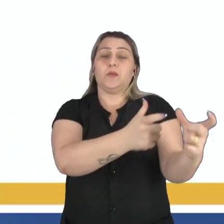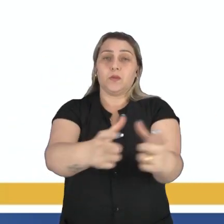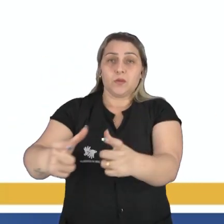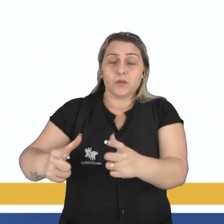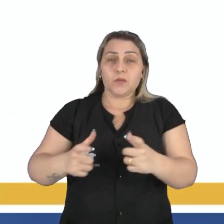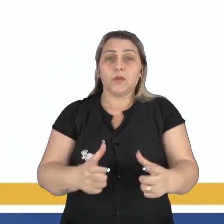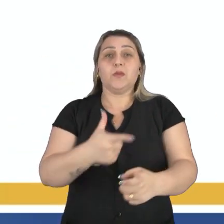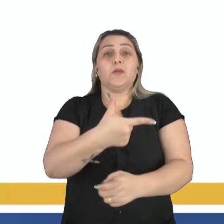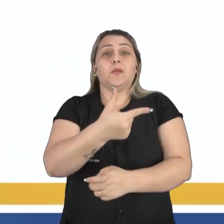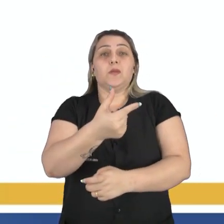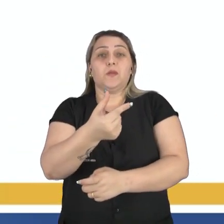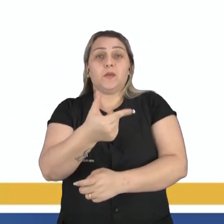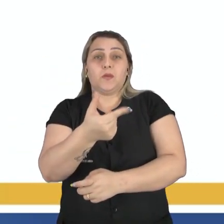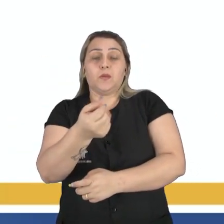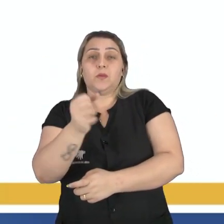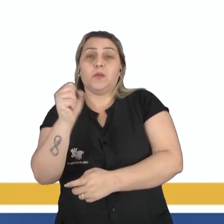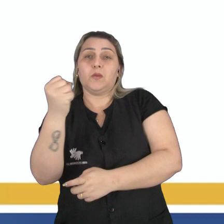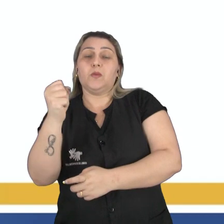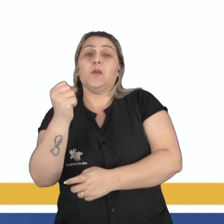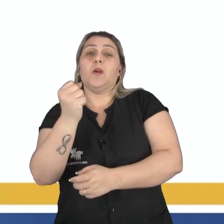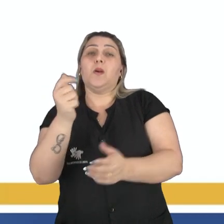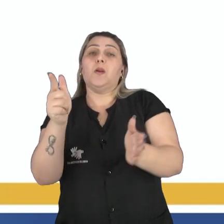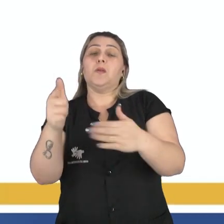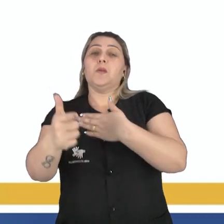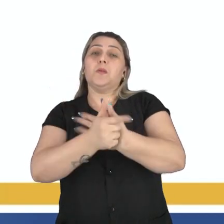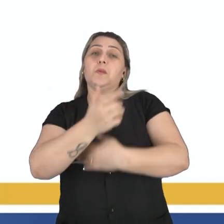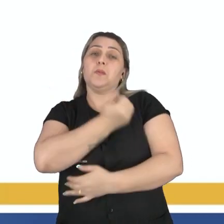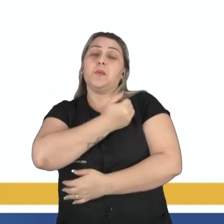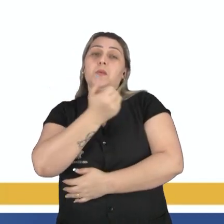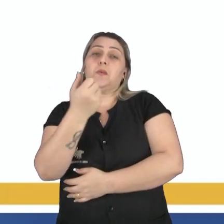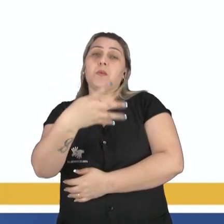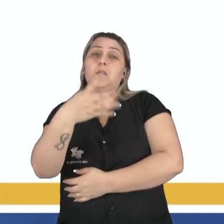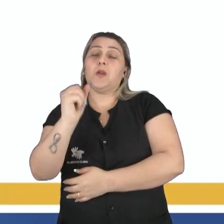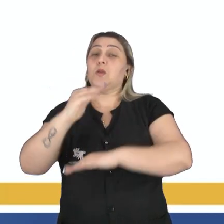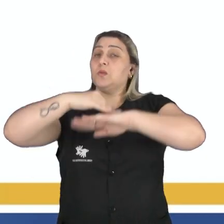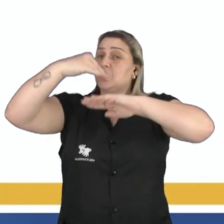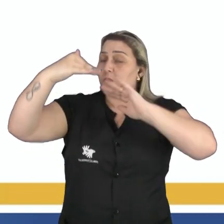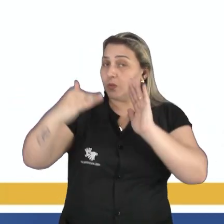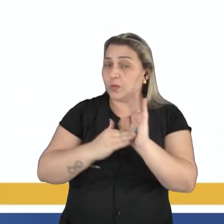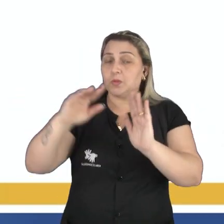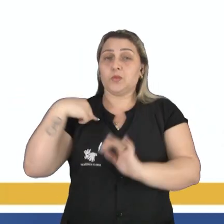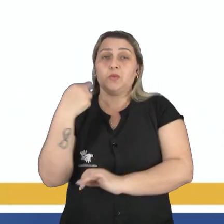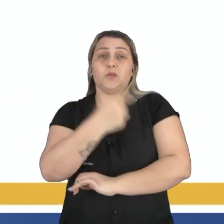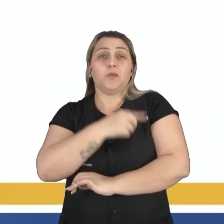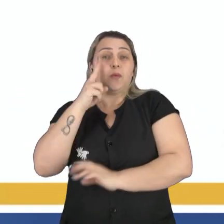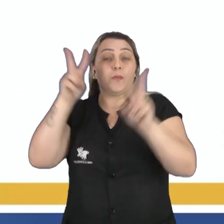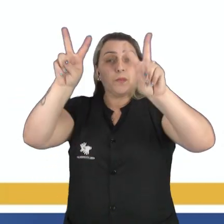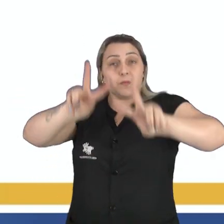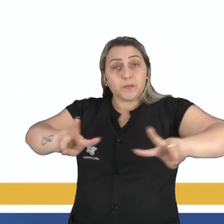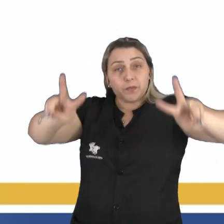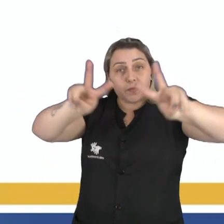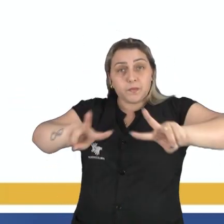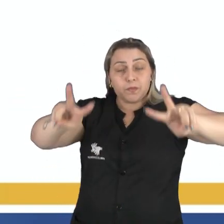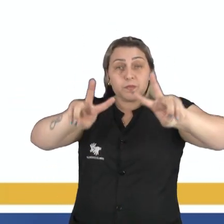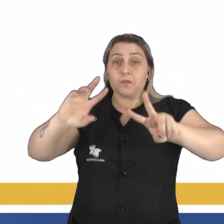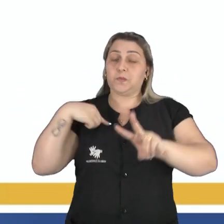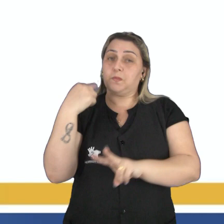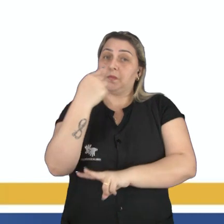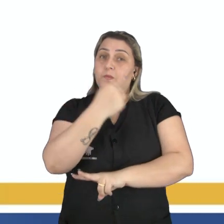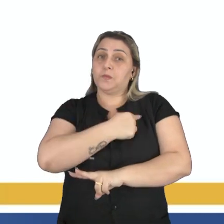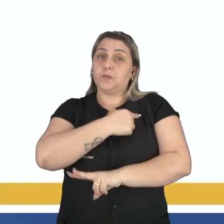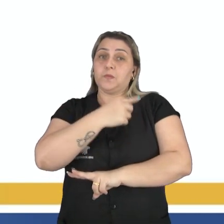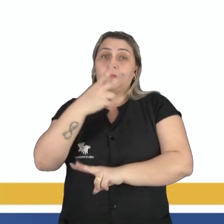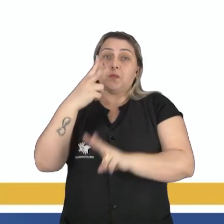Habitado, 2008, página 40, como tudo aquilo que nós vemos, o que a